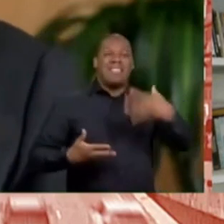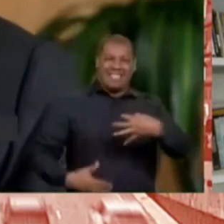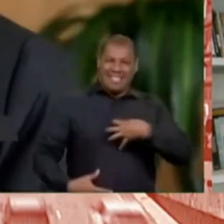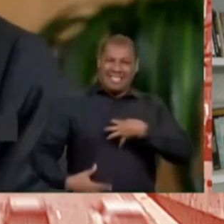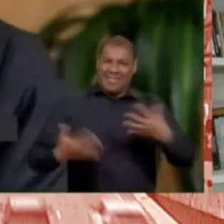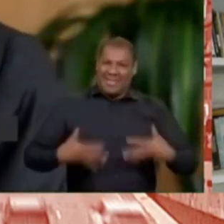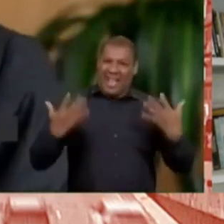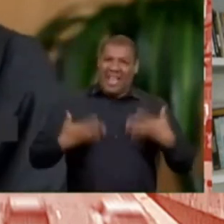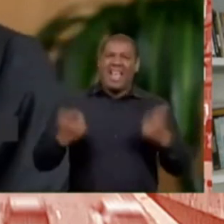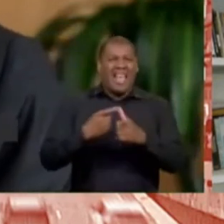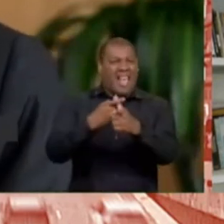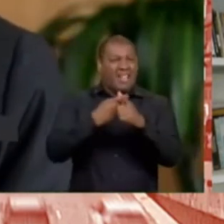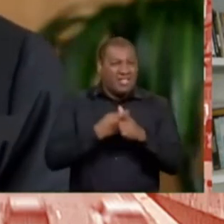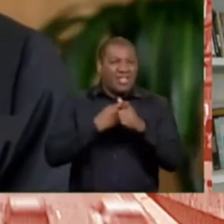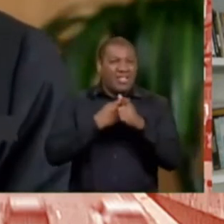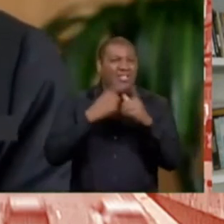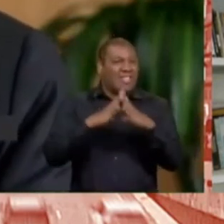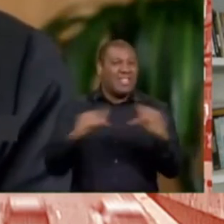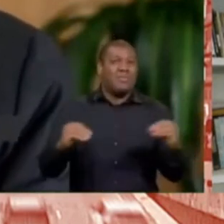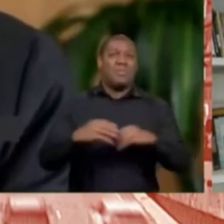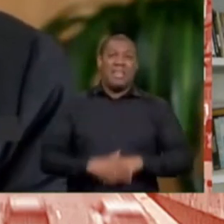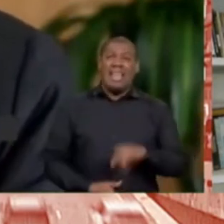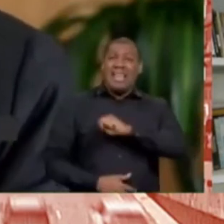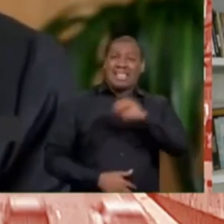Desculpe. Para Não tem problema. poder.